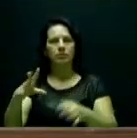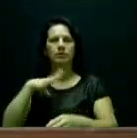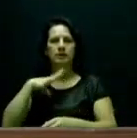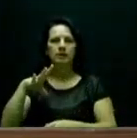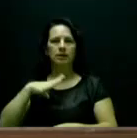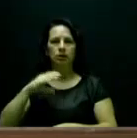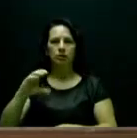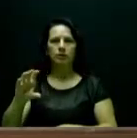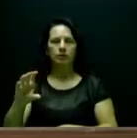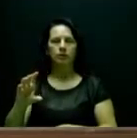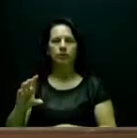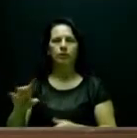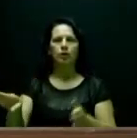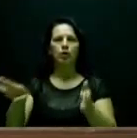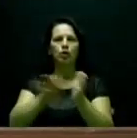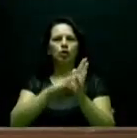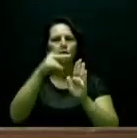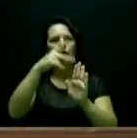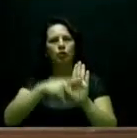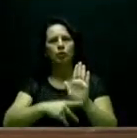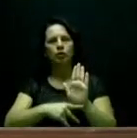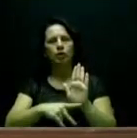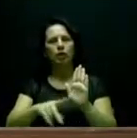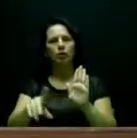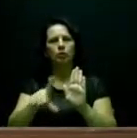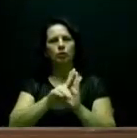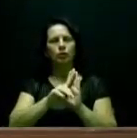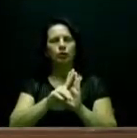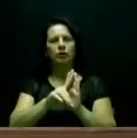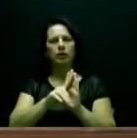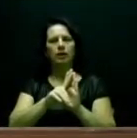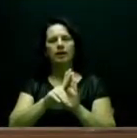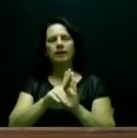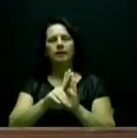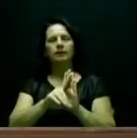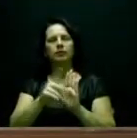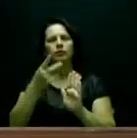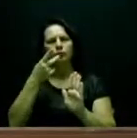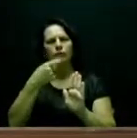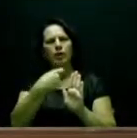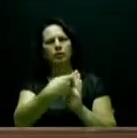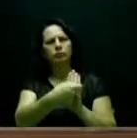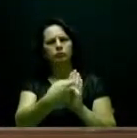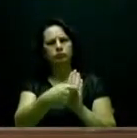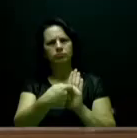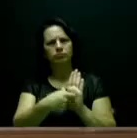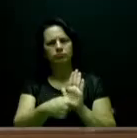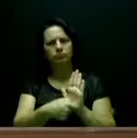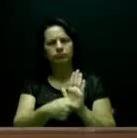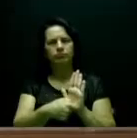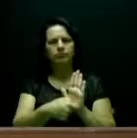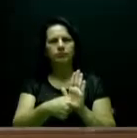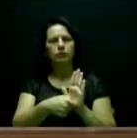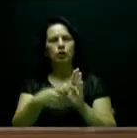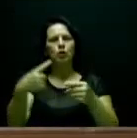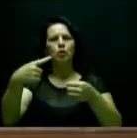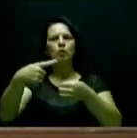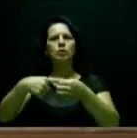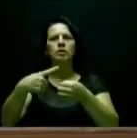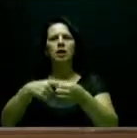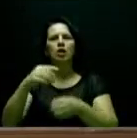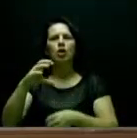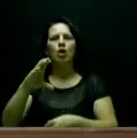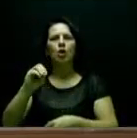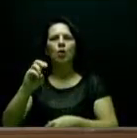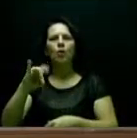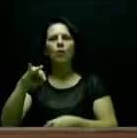cidade. E quando chegou este projeto nesta casa, o qual ele fala do centro de